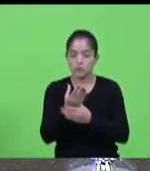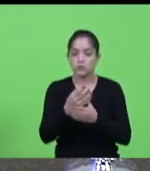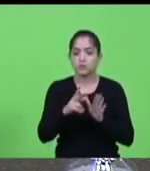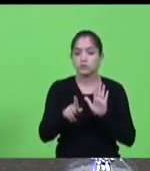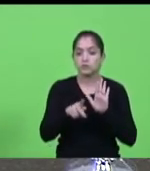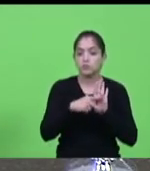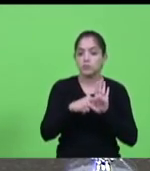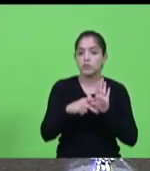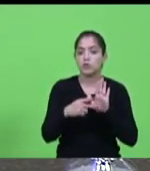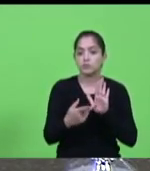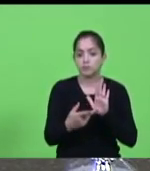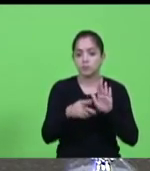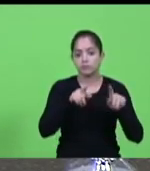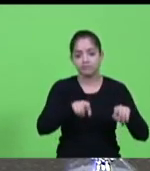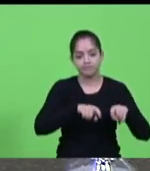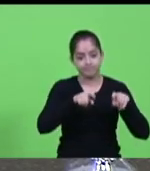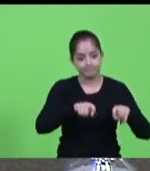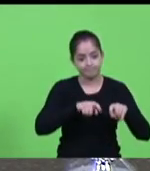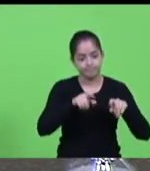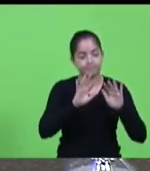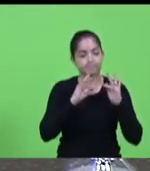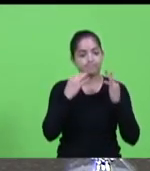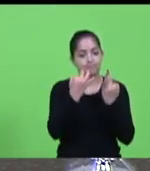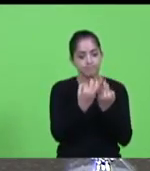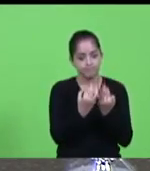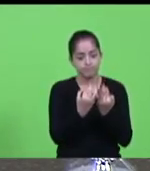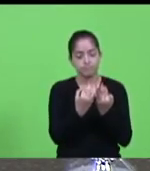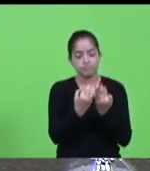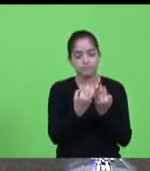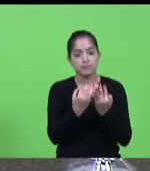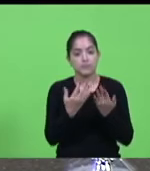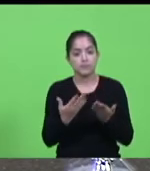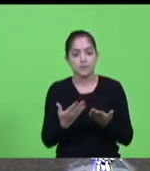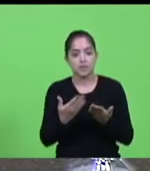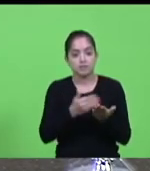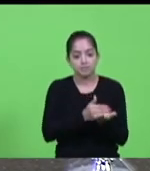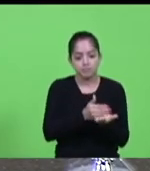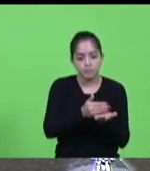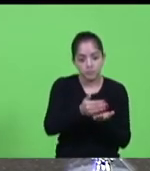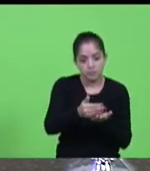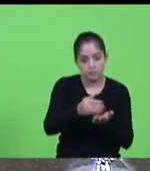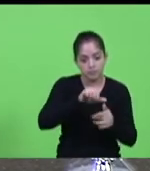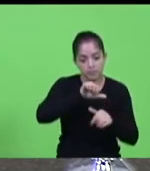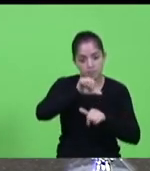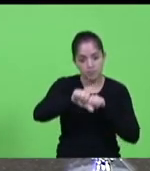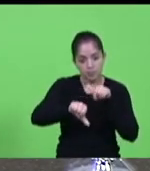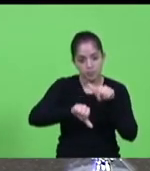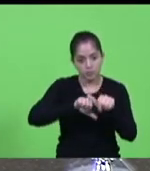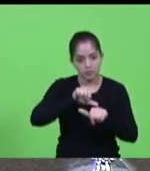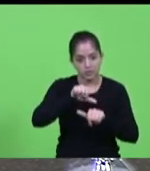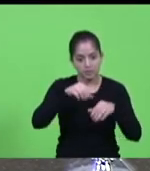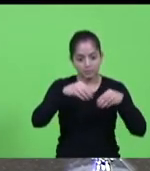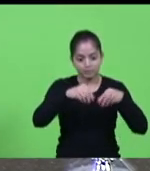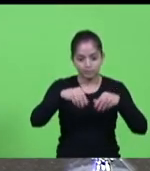pertencentes à agricultura familiar tenham que iniciar a transformação de suas